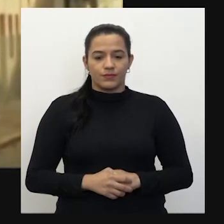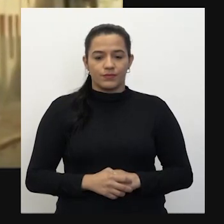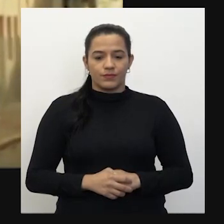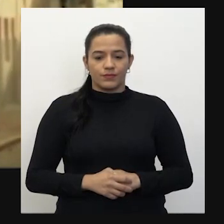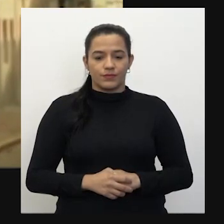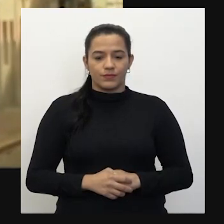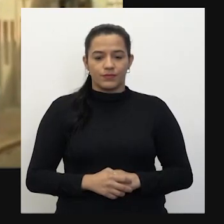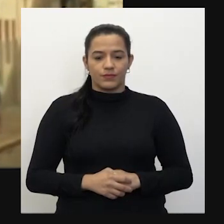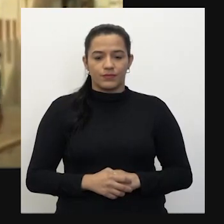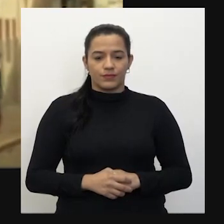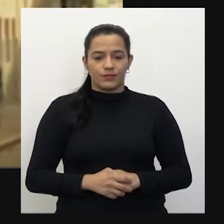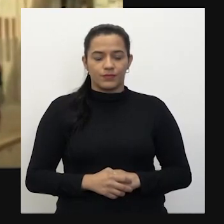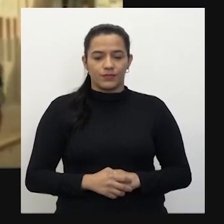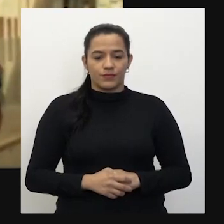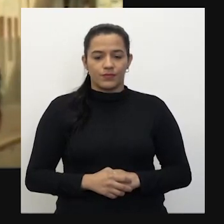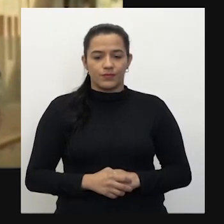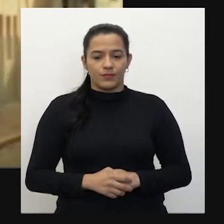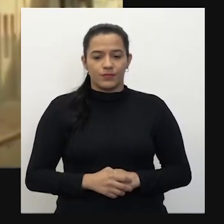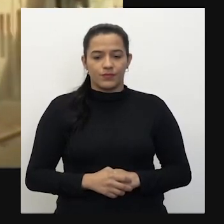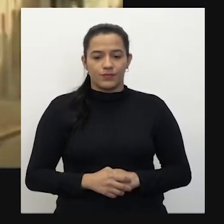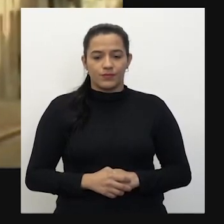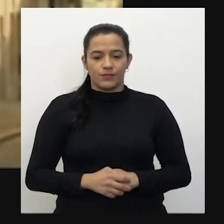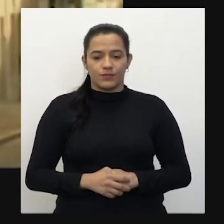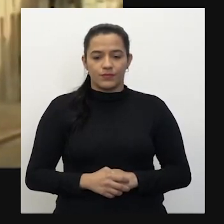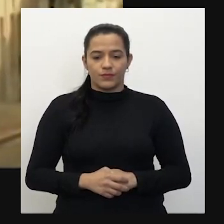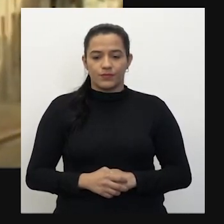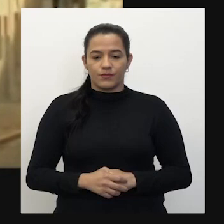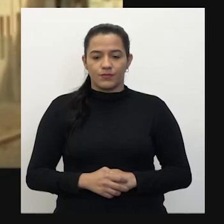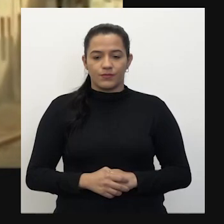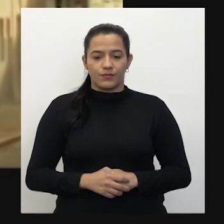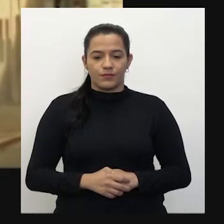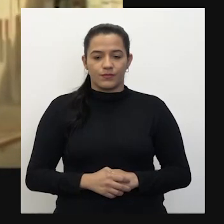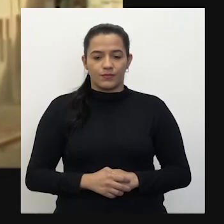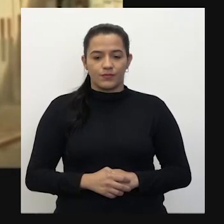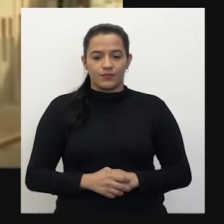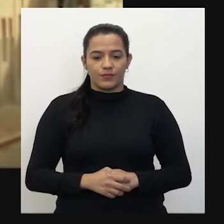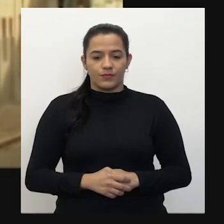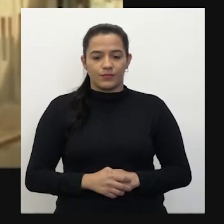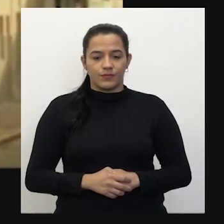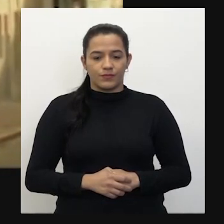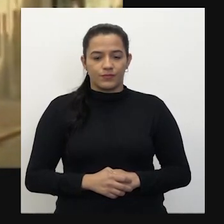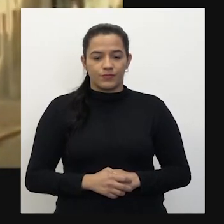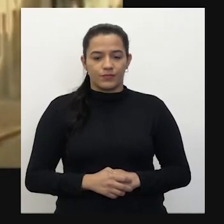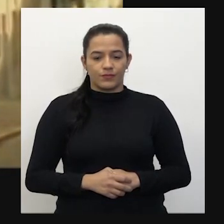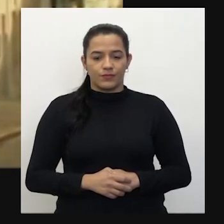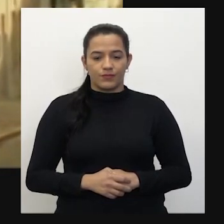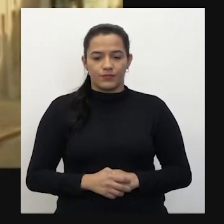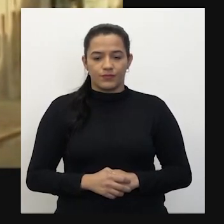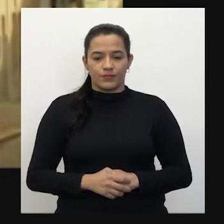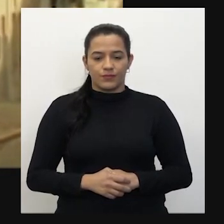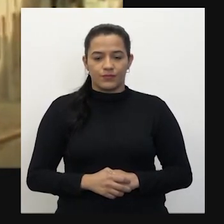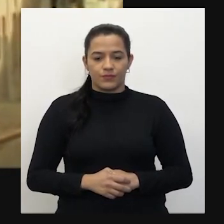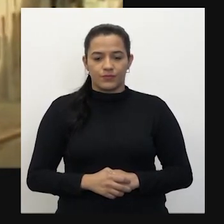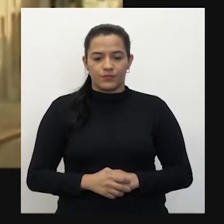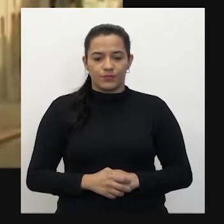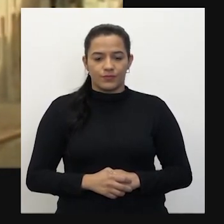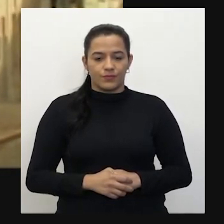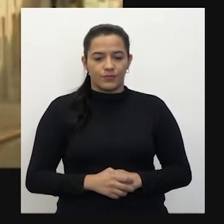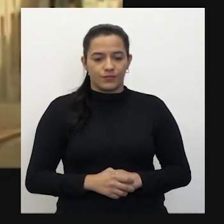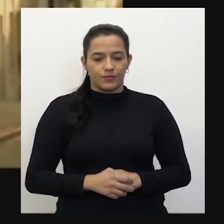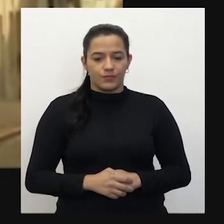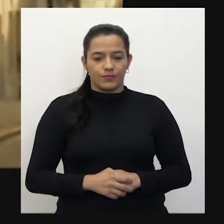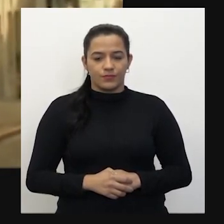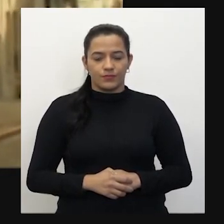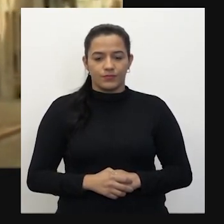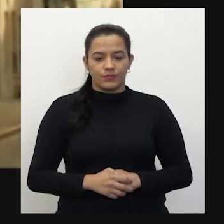nasci nesse rincão do sertão pernambucano, não gosto de desengano, detesto decepção. Só faz bem ao coração viver, brincar